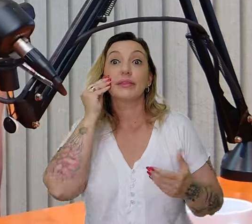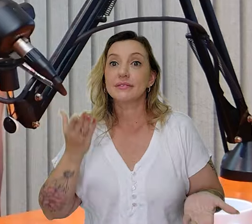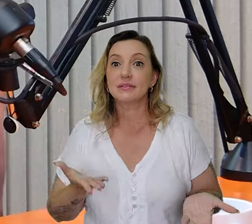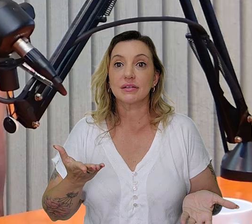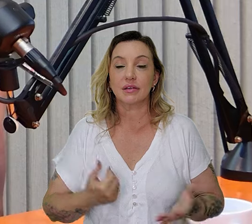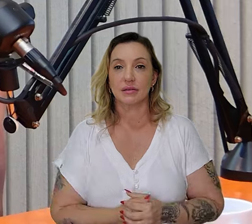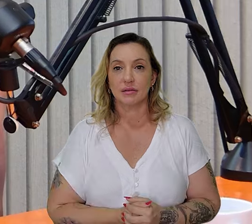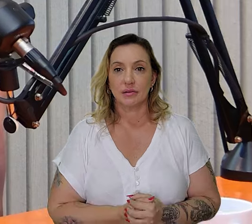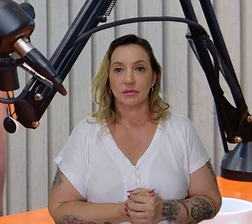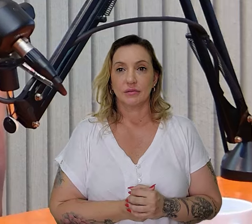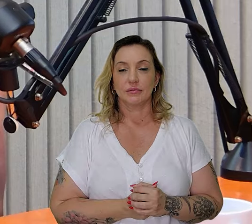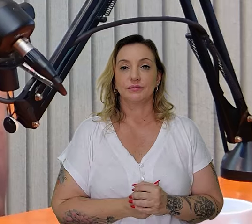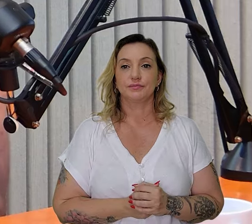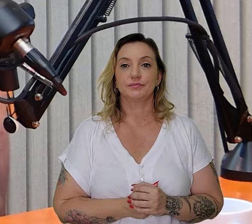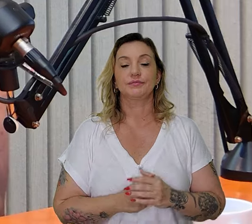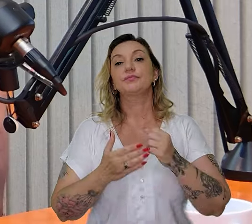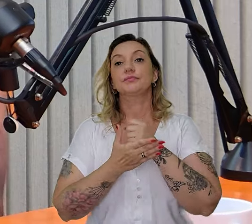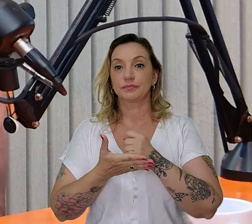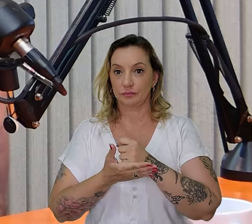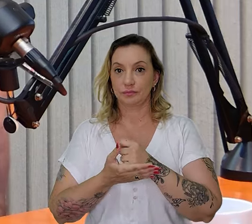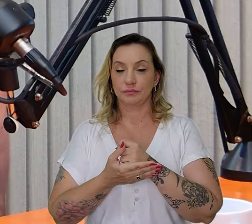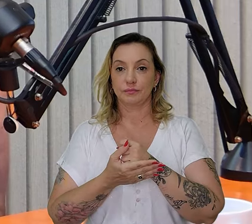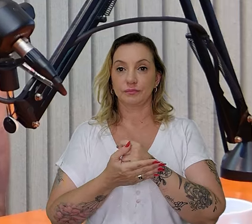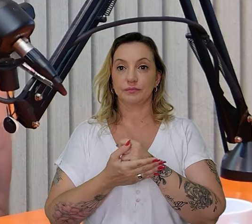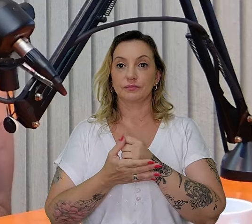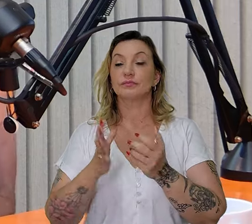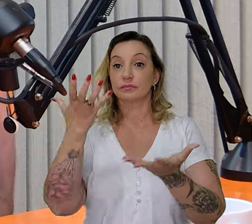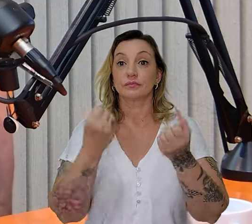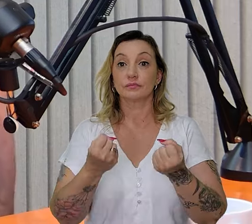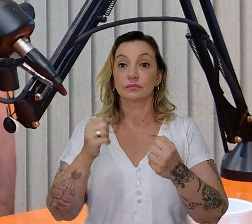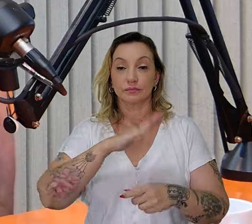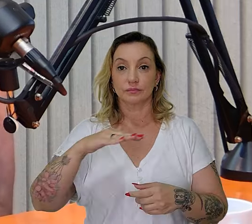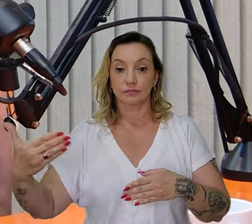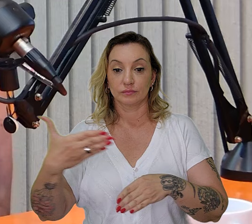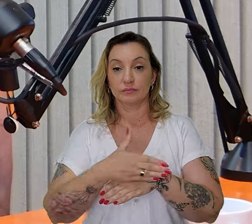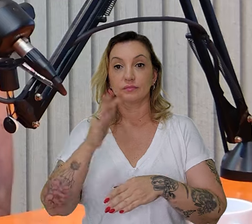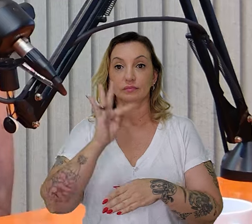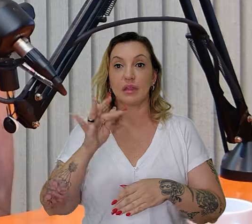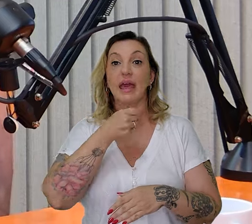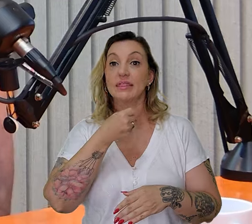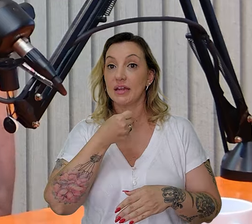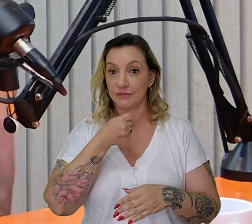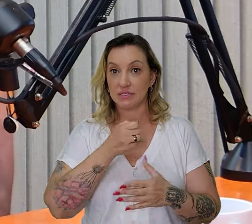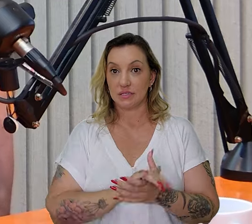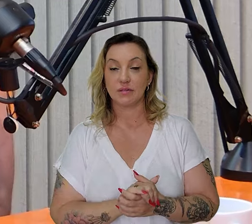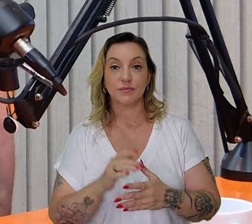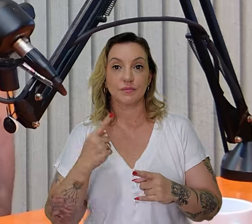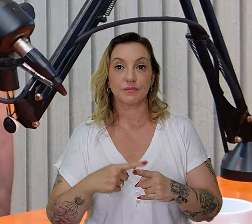a base de da admissão do aluno tá numa entrevista porque para você